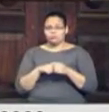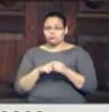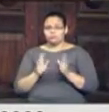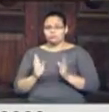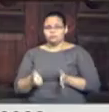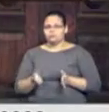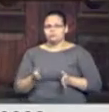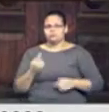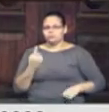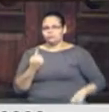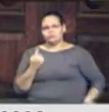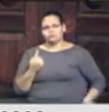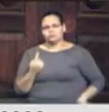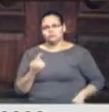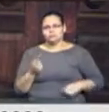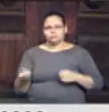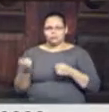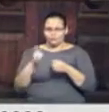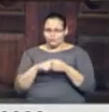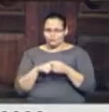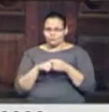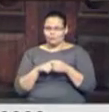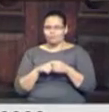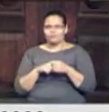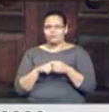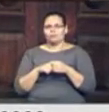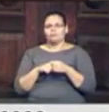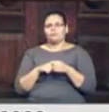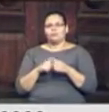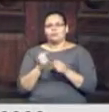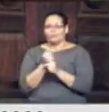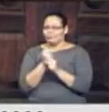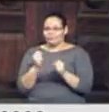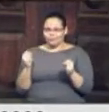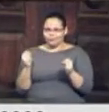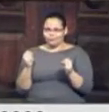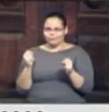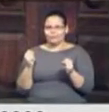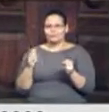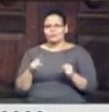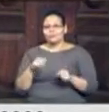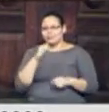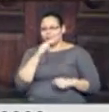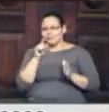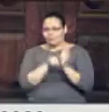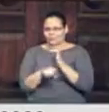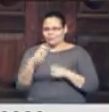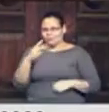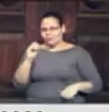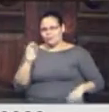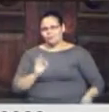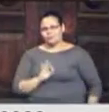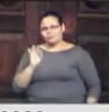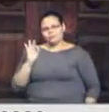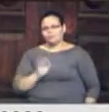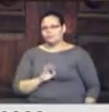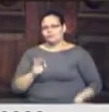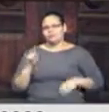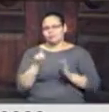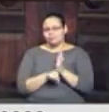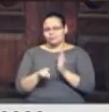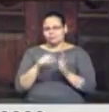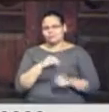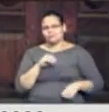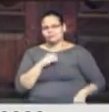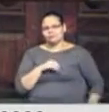fundações. Uma foi devolvida, impossível, a do confisco de 30%. A outra,